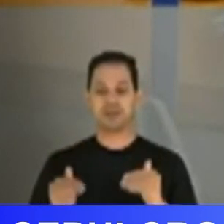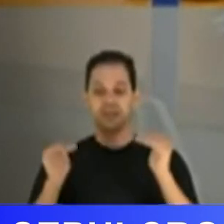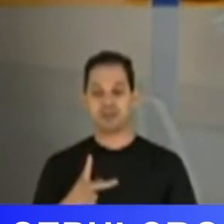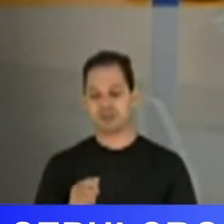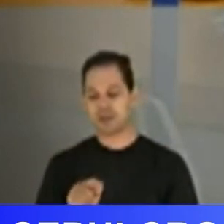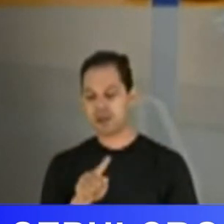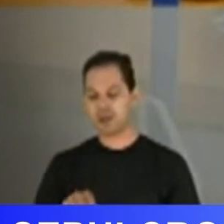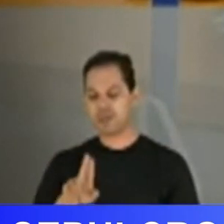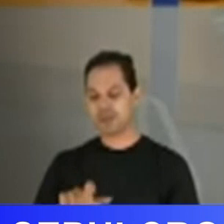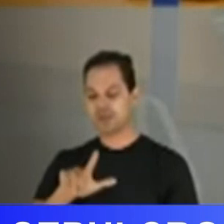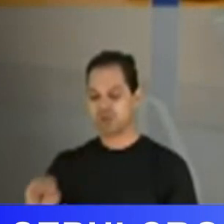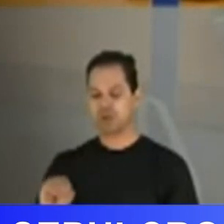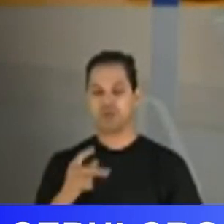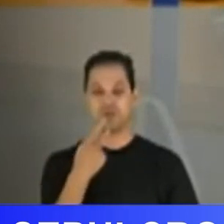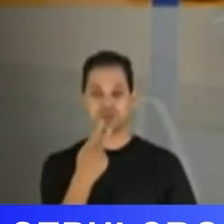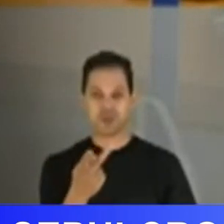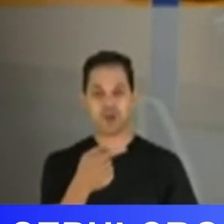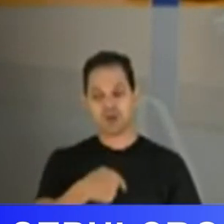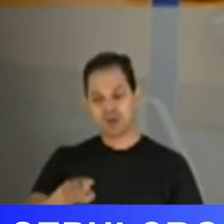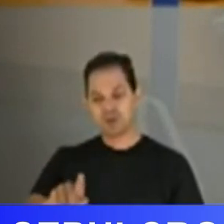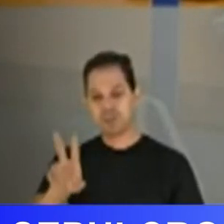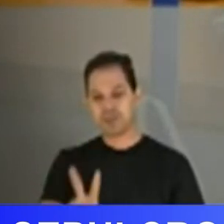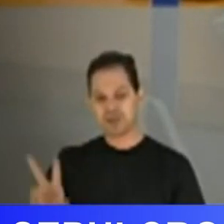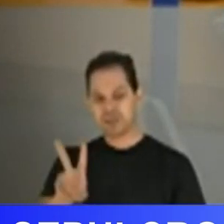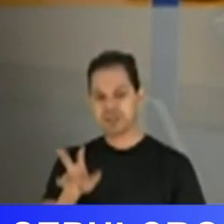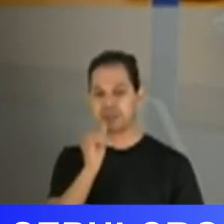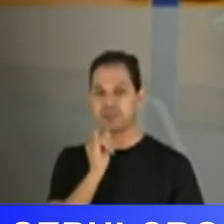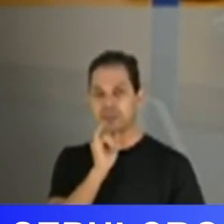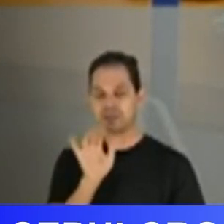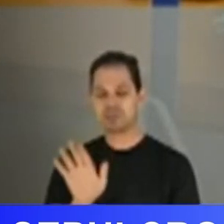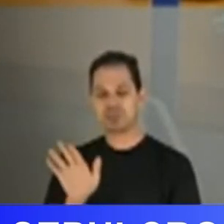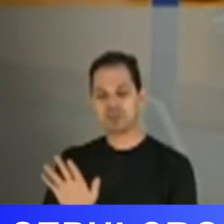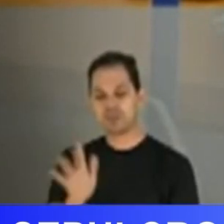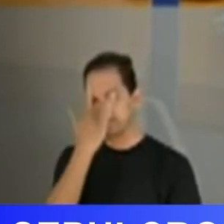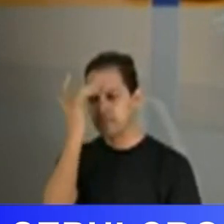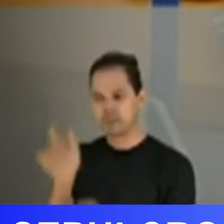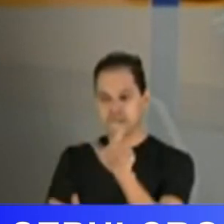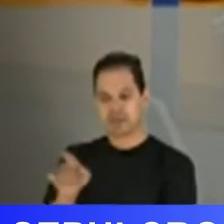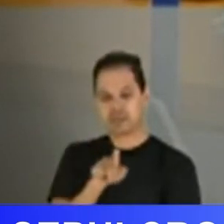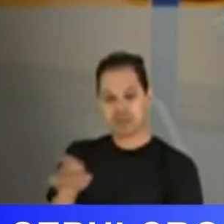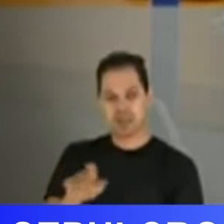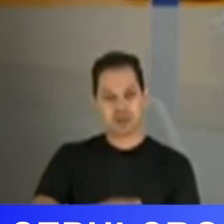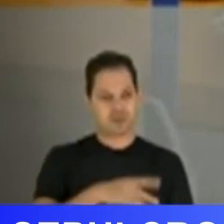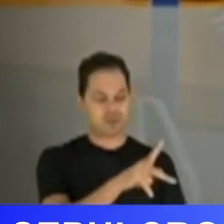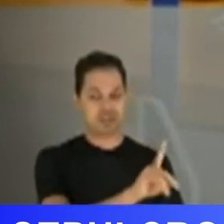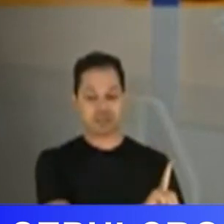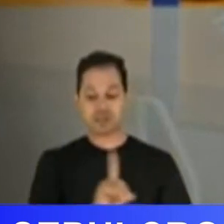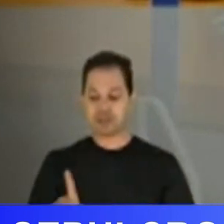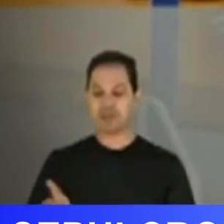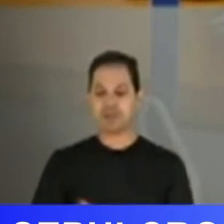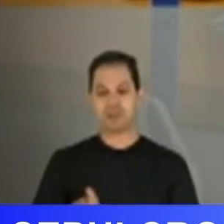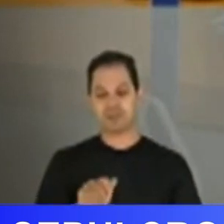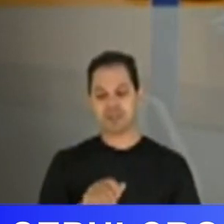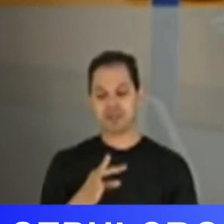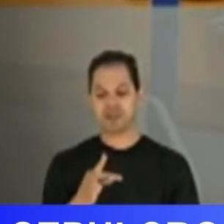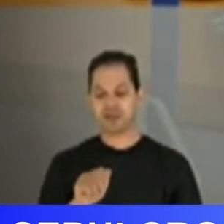Pazuello, e o senhor colocou que o senhor foi para a Venezuela, por exemplo, fazer essa ajuda humanitária, o senhor estava ali numa posição também de